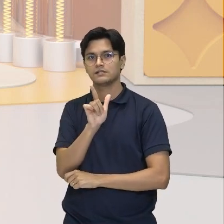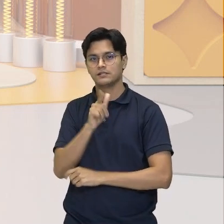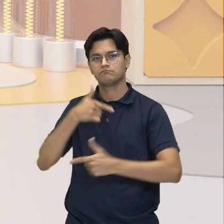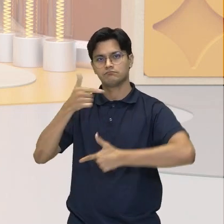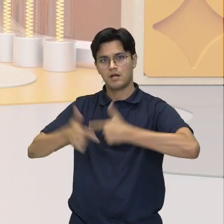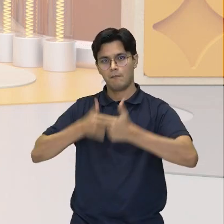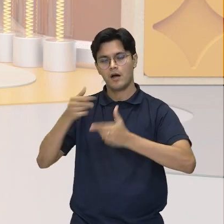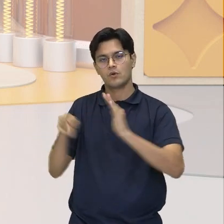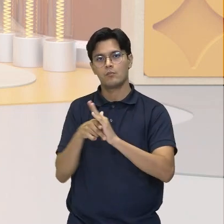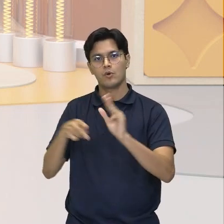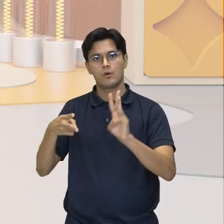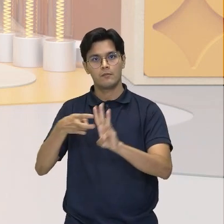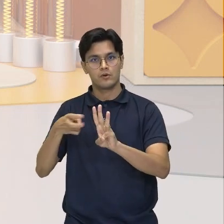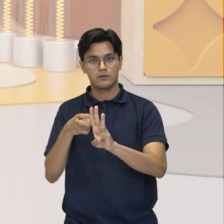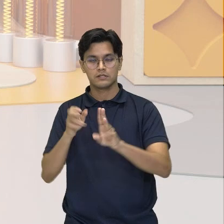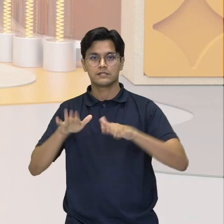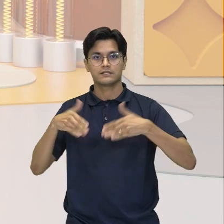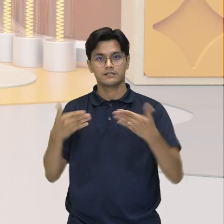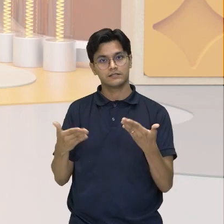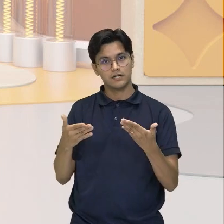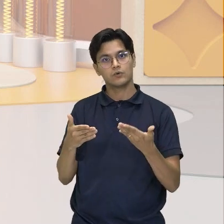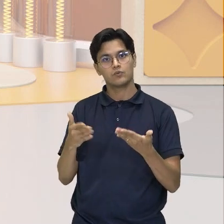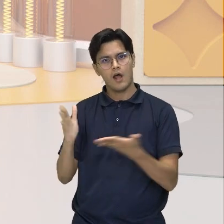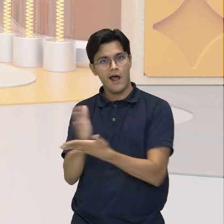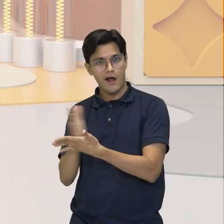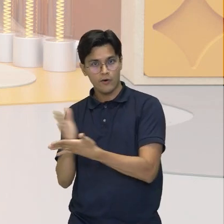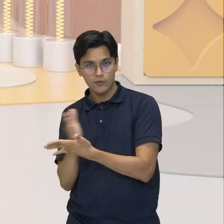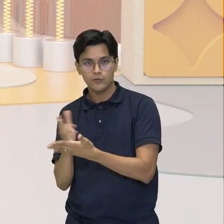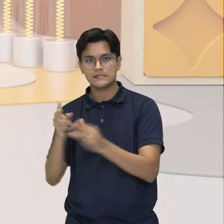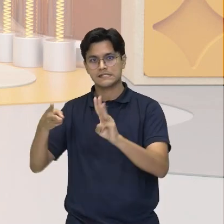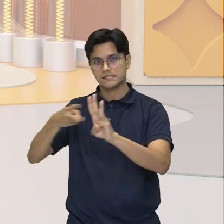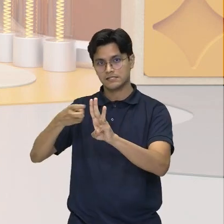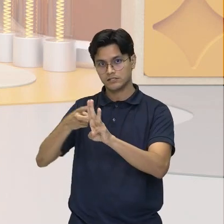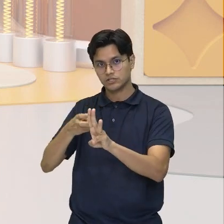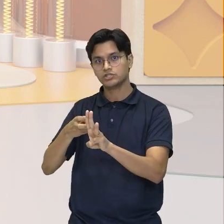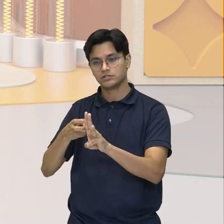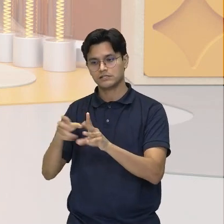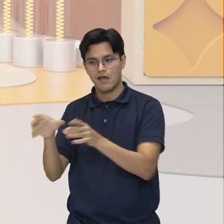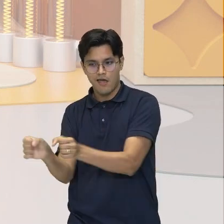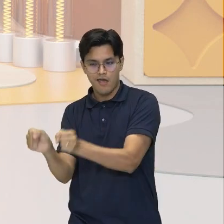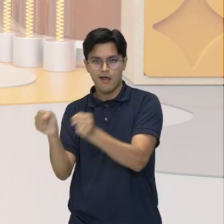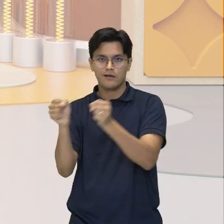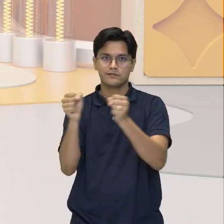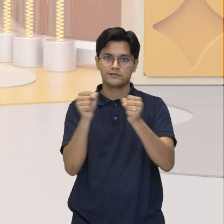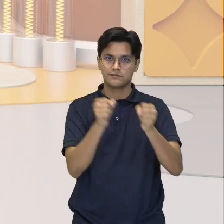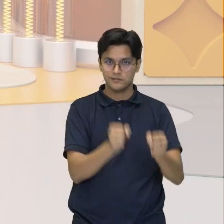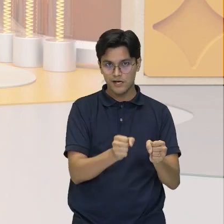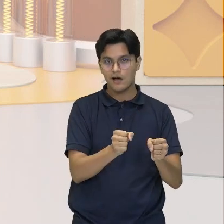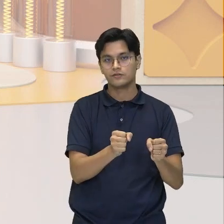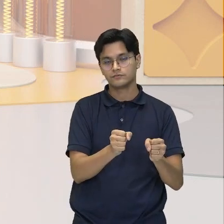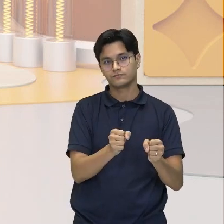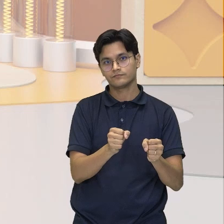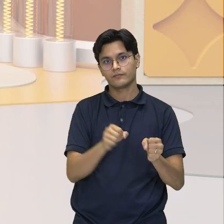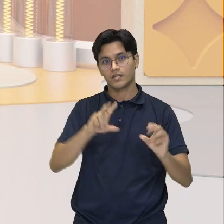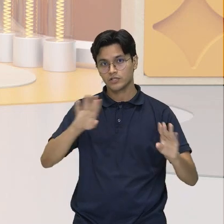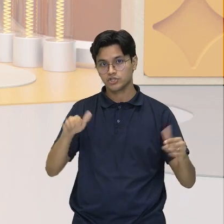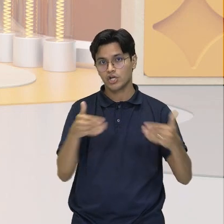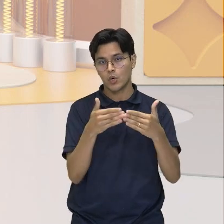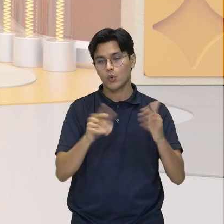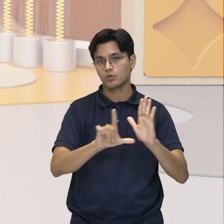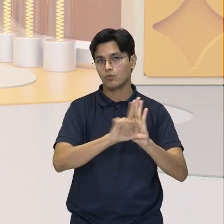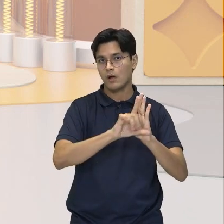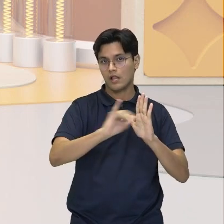Então, os indígenas resgatados eram aqueles que era um dispositivo legal em que